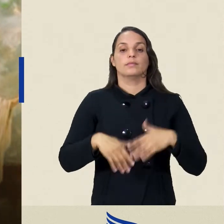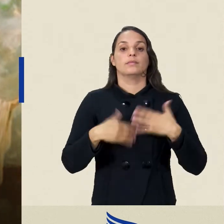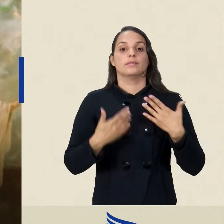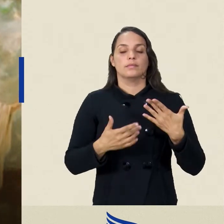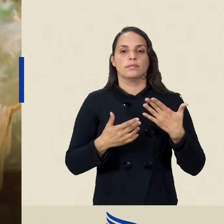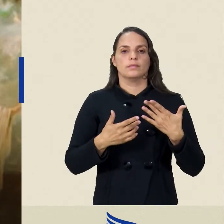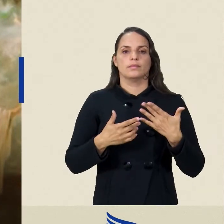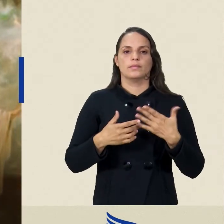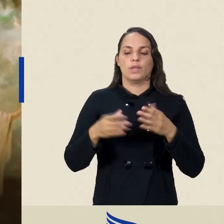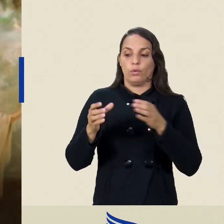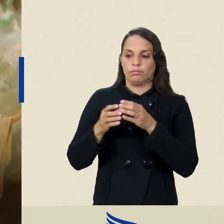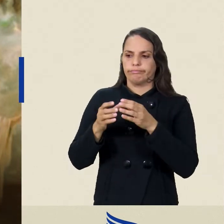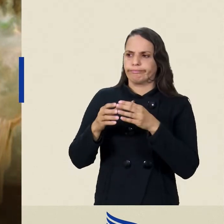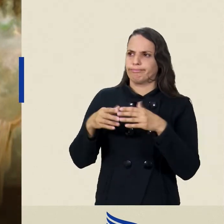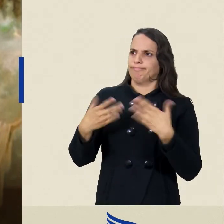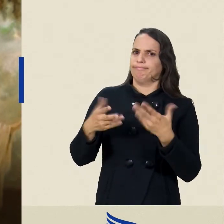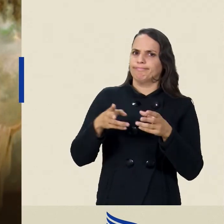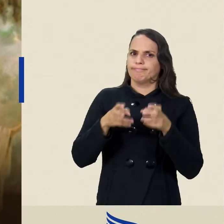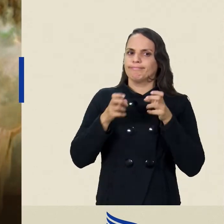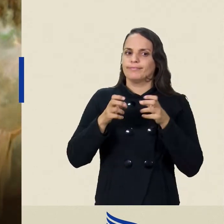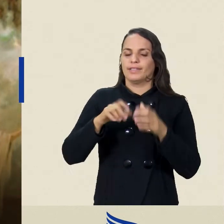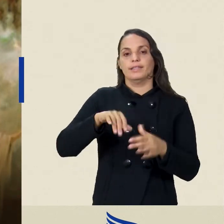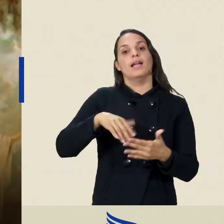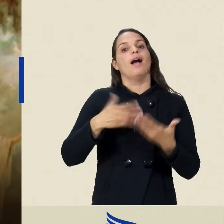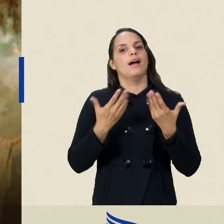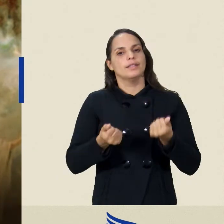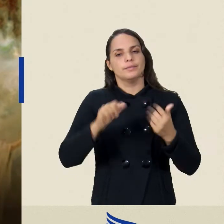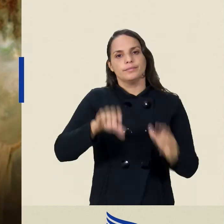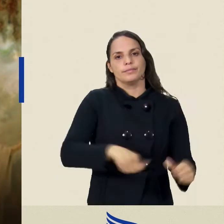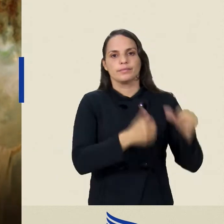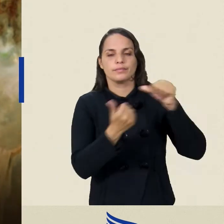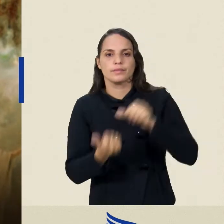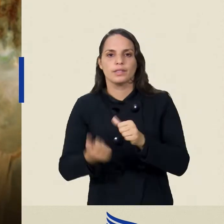Eles, tendo ouvido isto, foram batizados em o nome